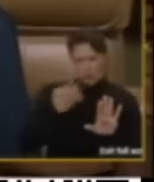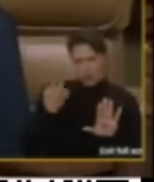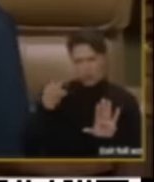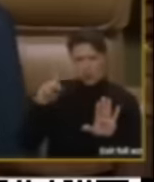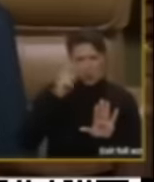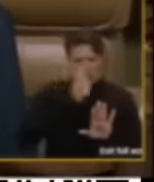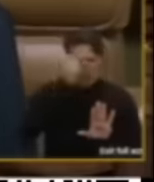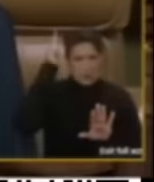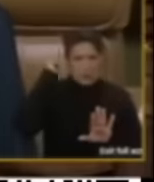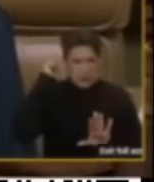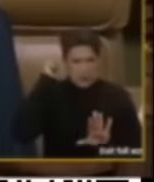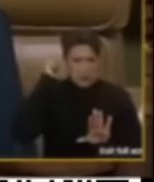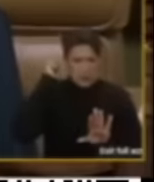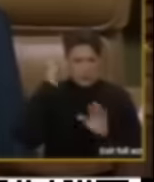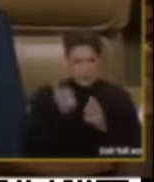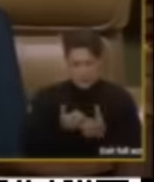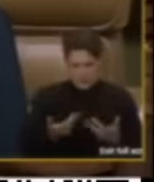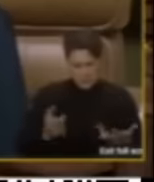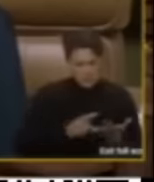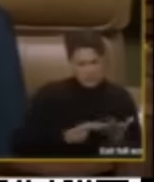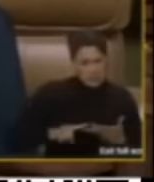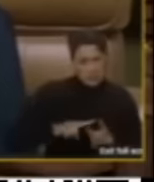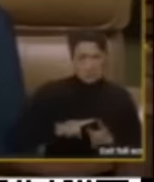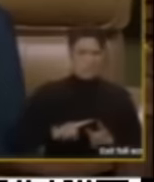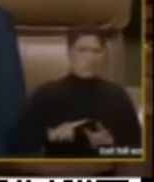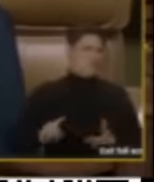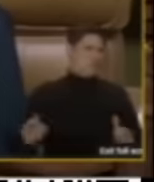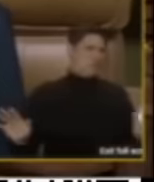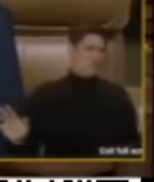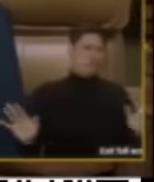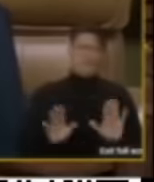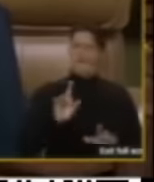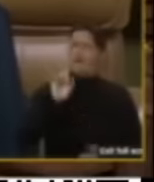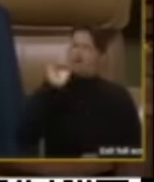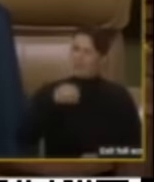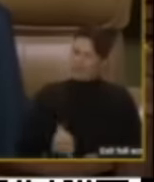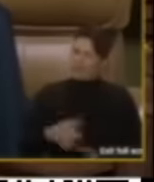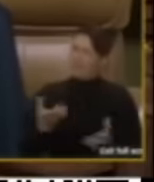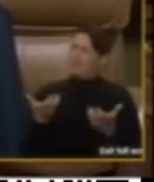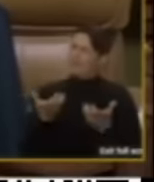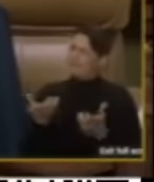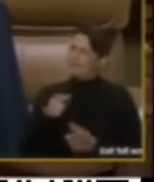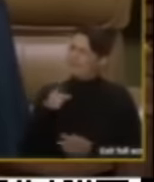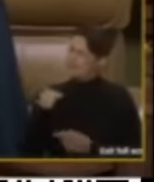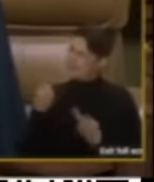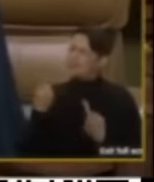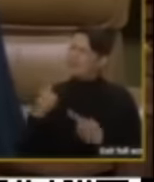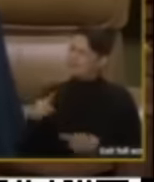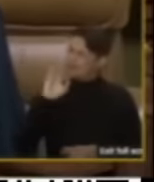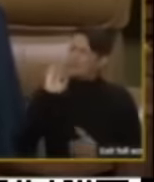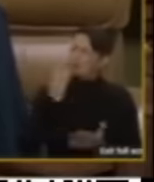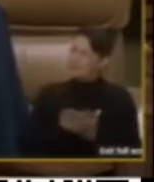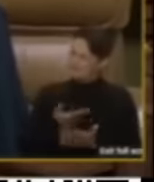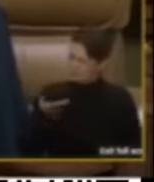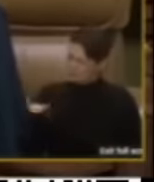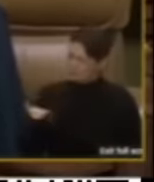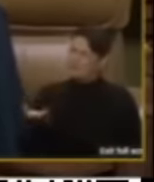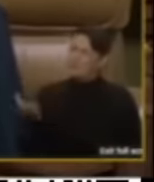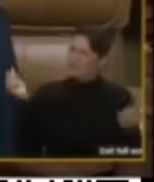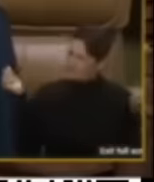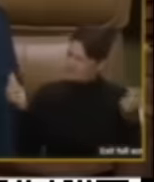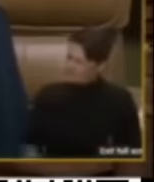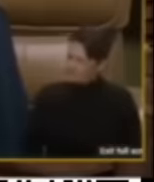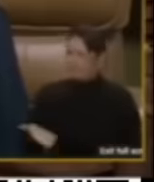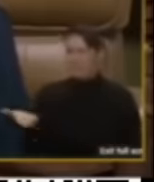que ele tem, porque ele nunca realiza nenhuma ação para tentar parar esses desmandos que acontecem no